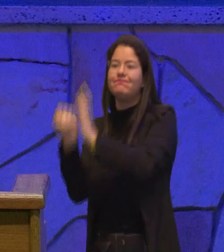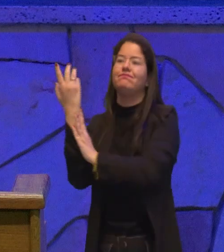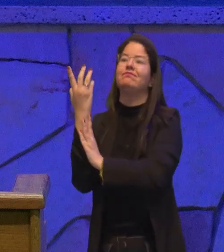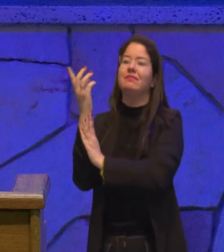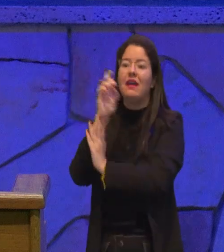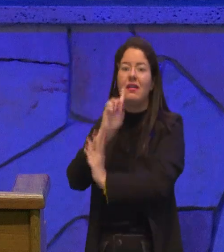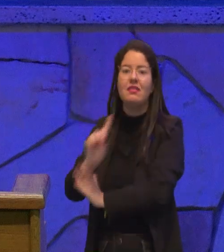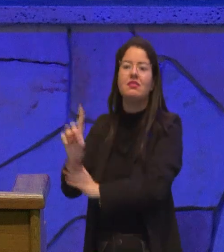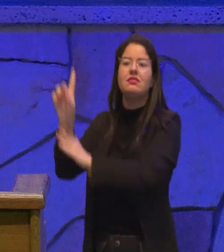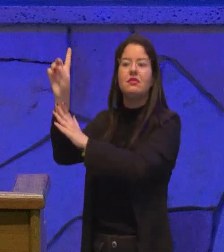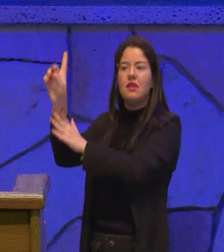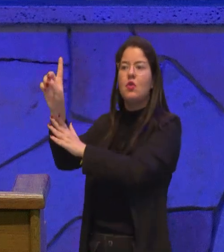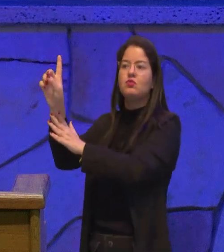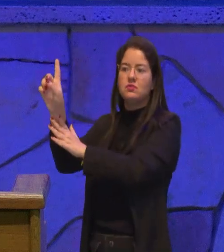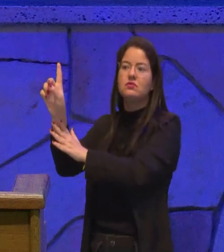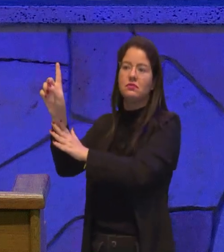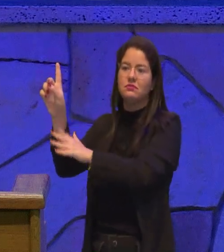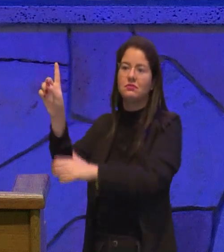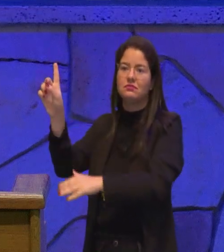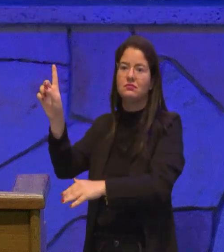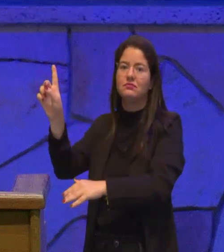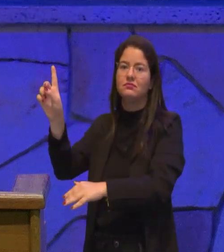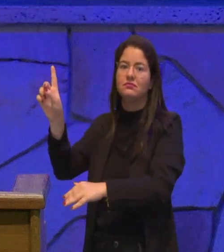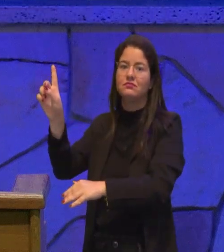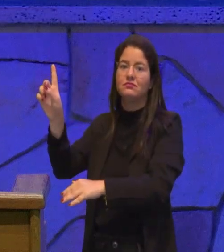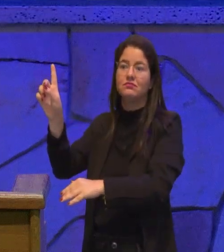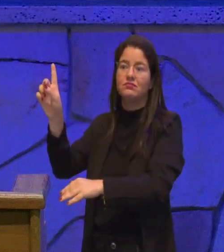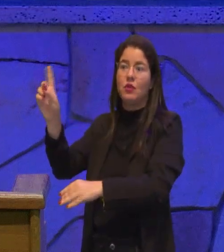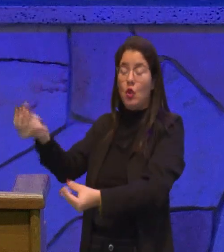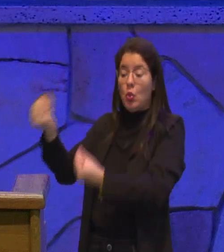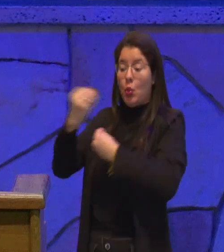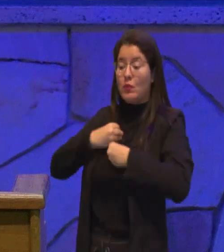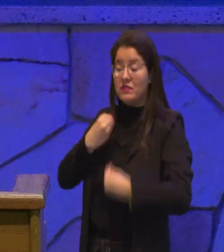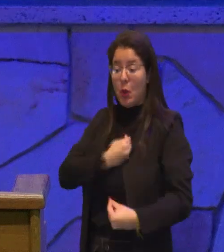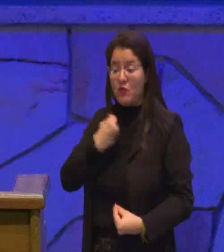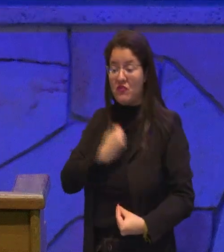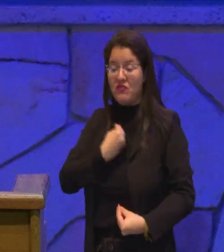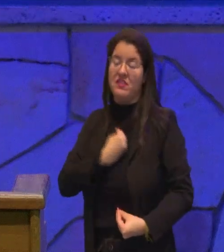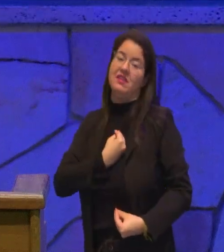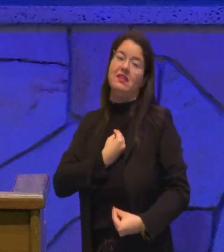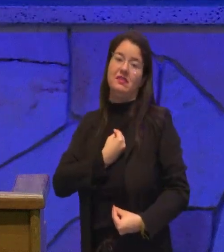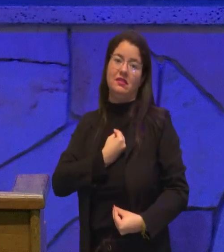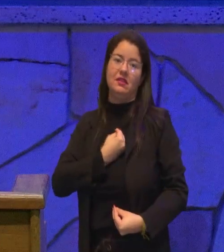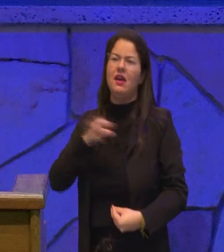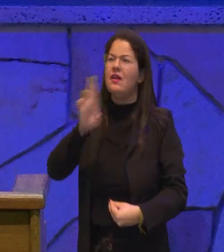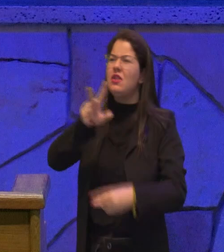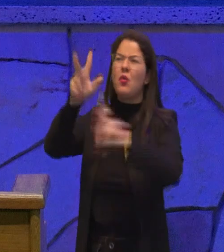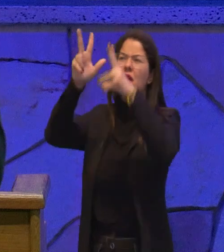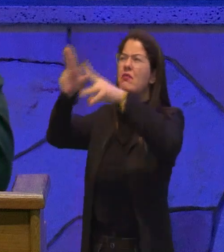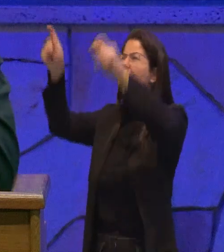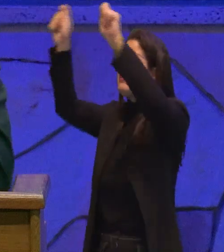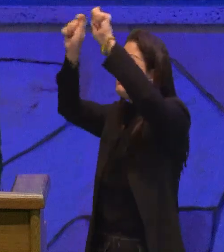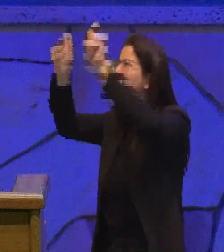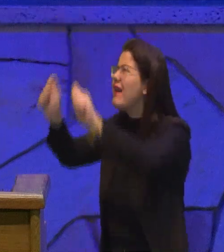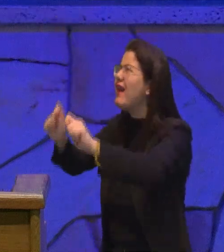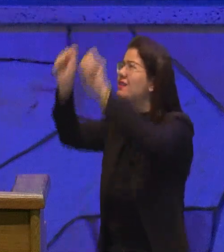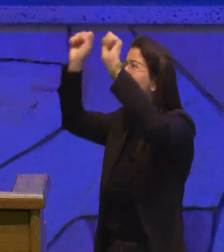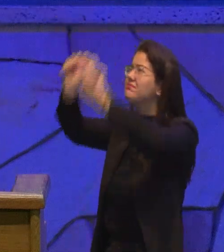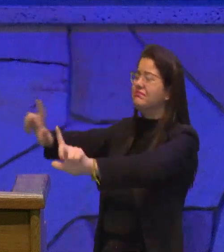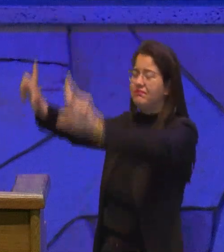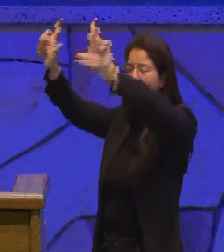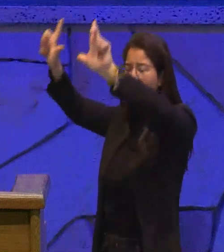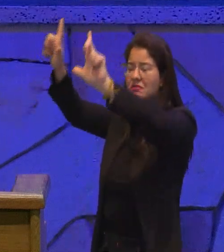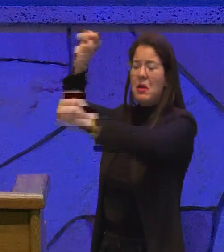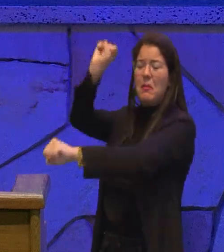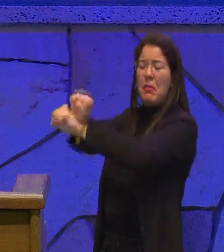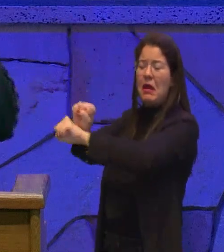colocou esta presença em nós. Nós não somos uma imagem estática, esculpida numa parede, a partir de um gesso, de uma madeira